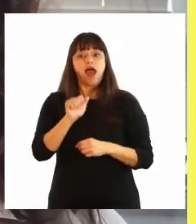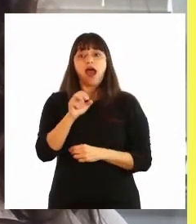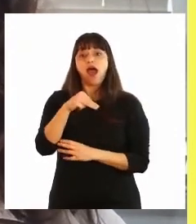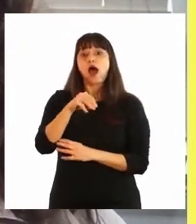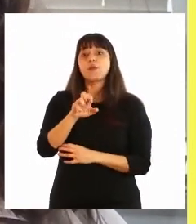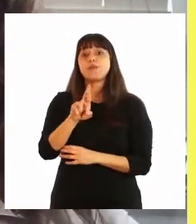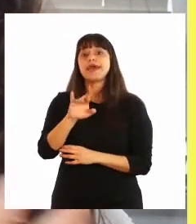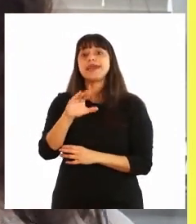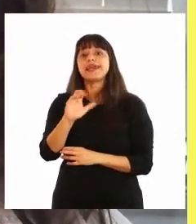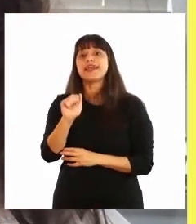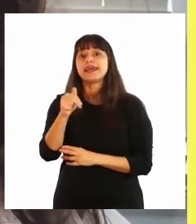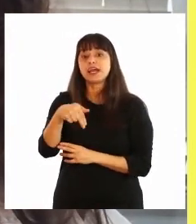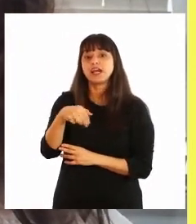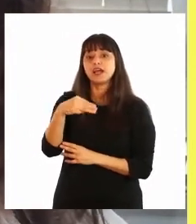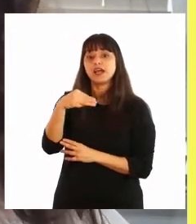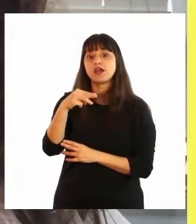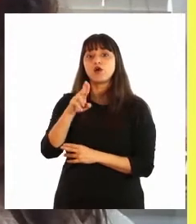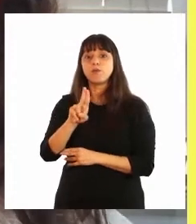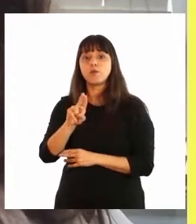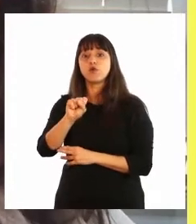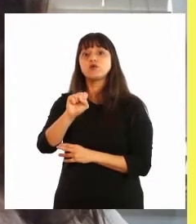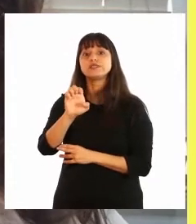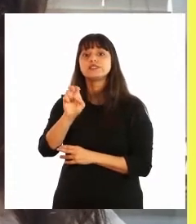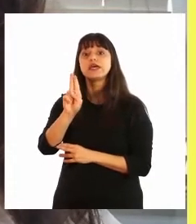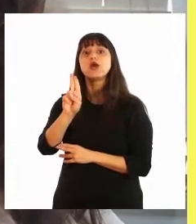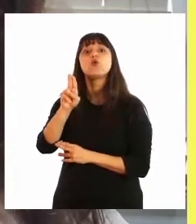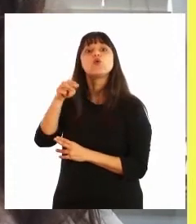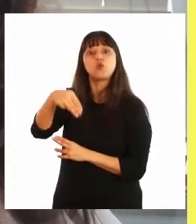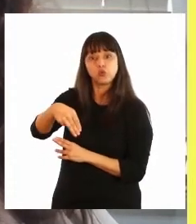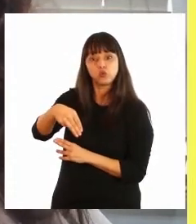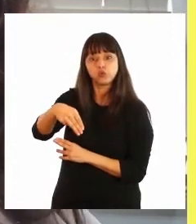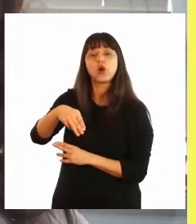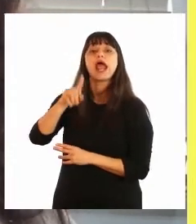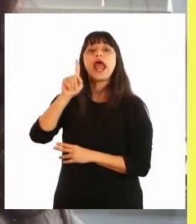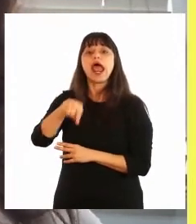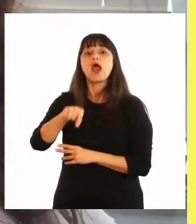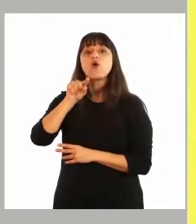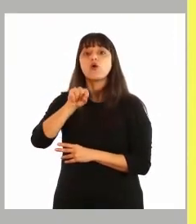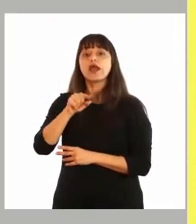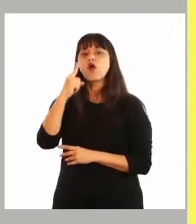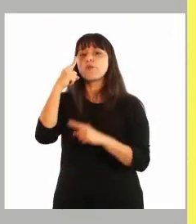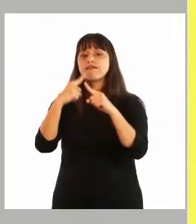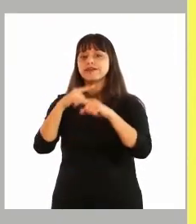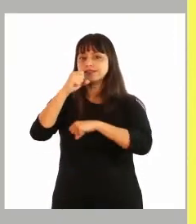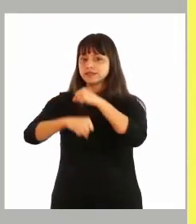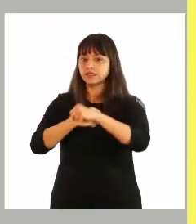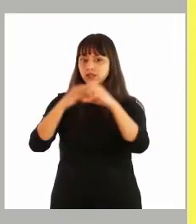noite por ano, ele é fechado todo só para o ritual indígena.